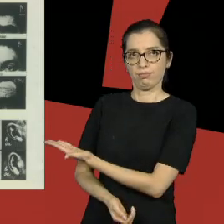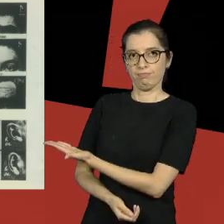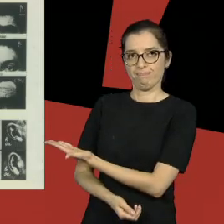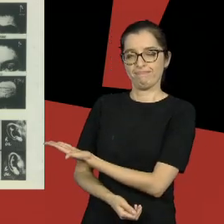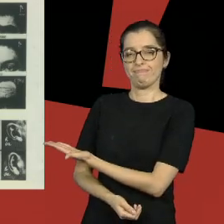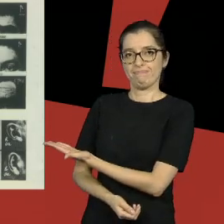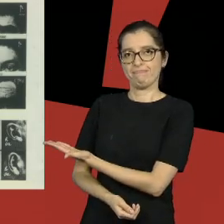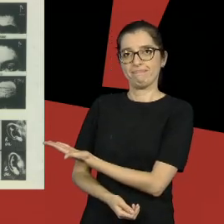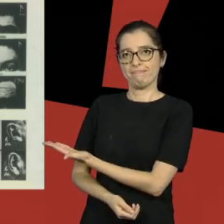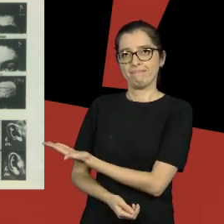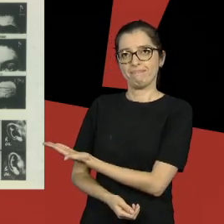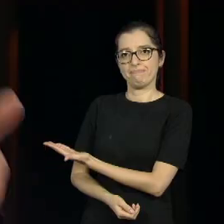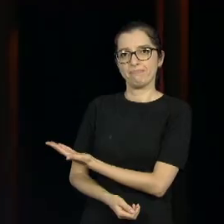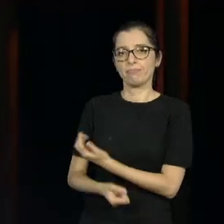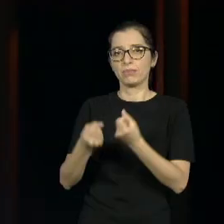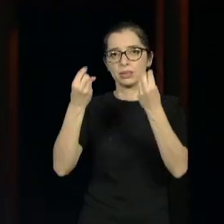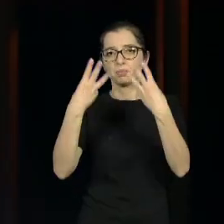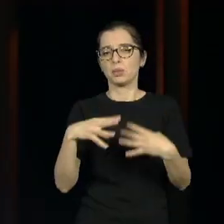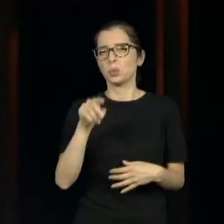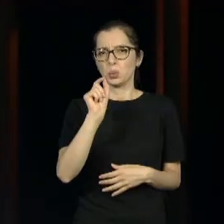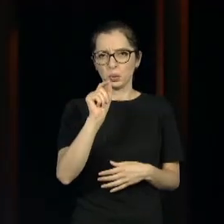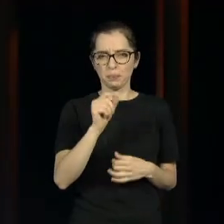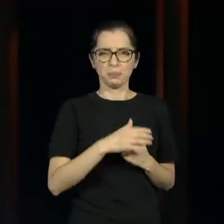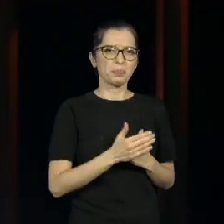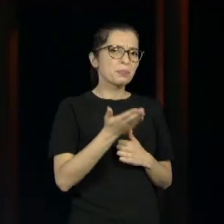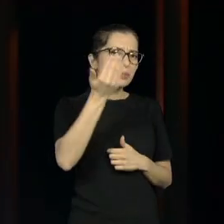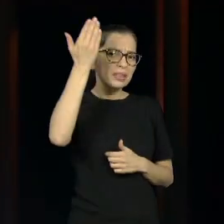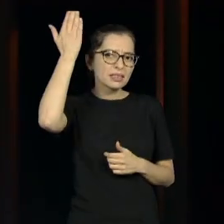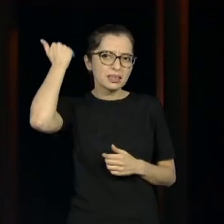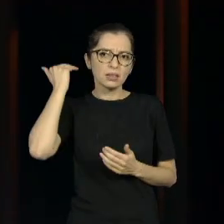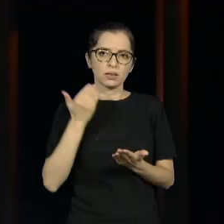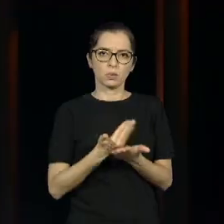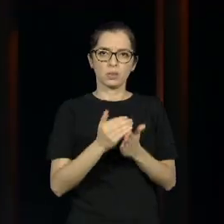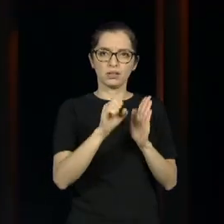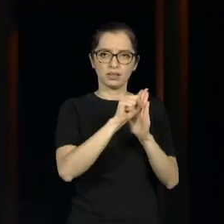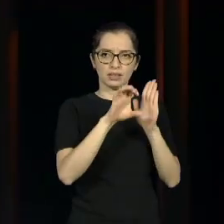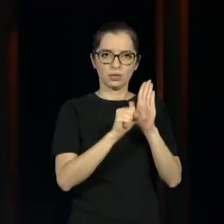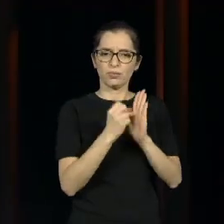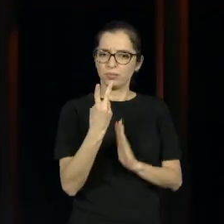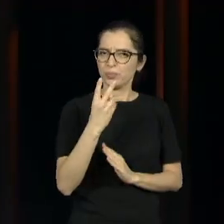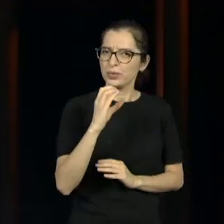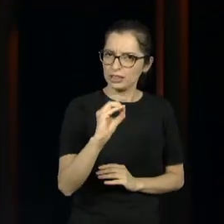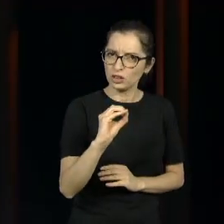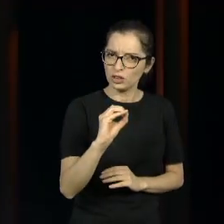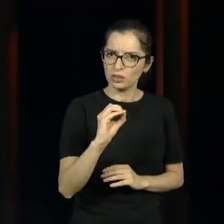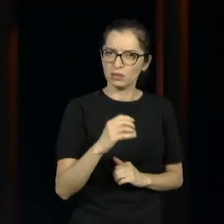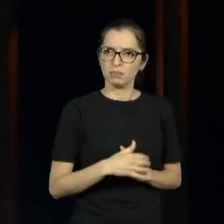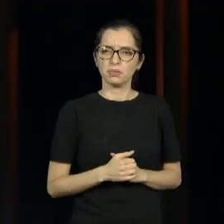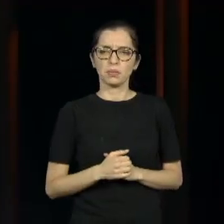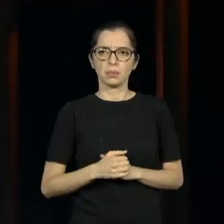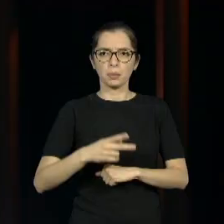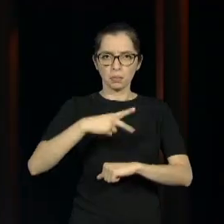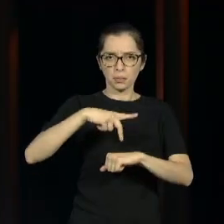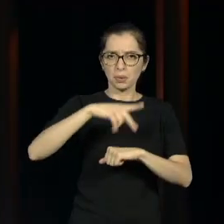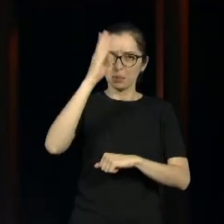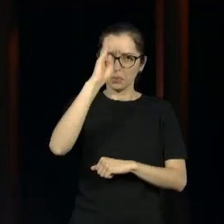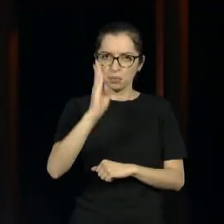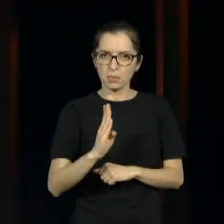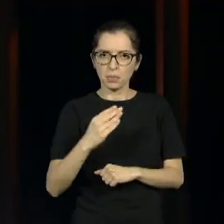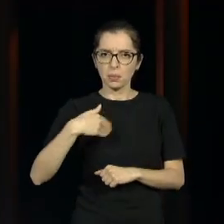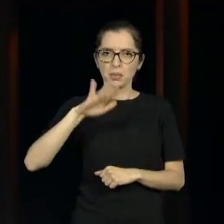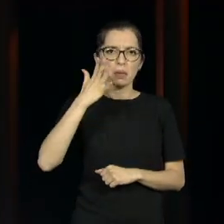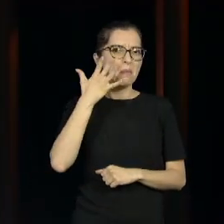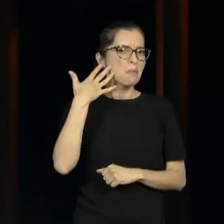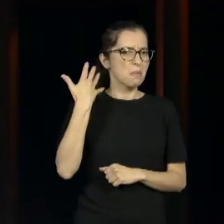de uma preocupação dos intelectuais lá no começo do século 20 e deixou o Brasil mais branco né Tem